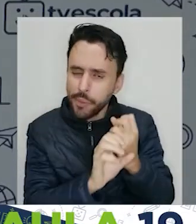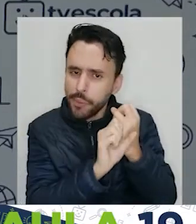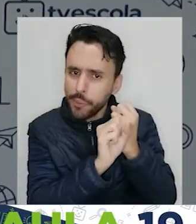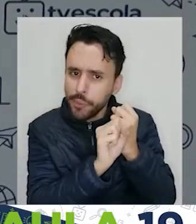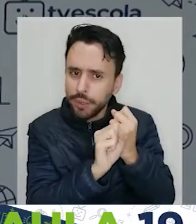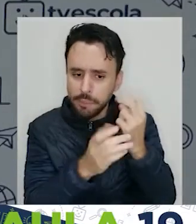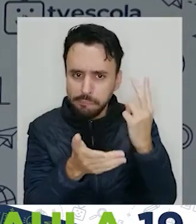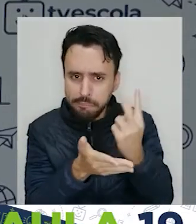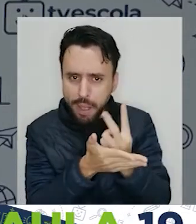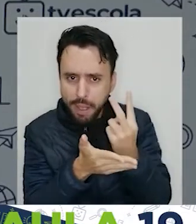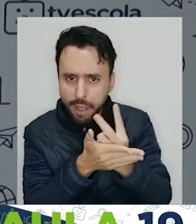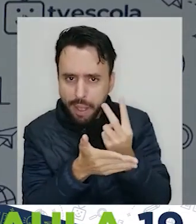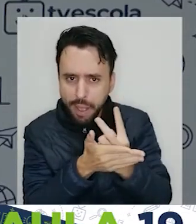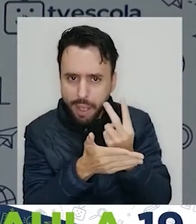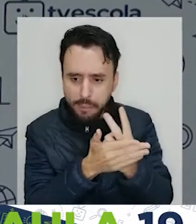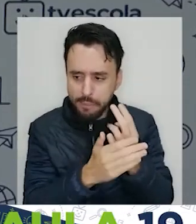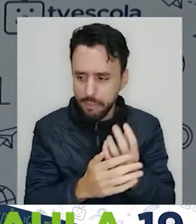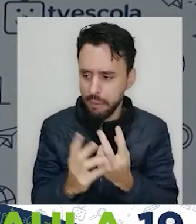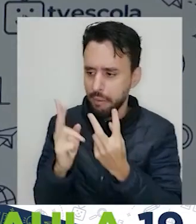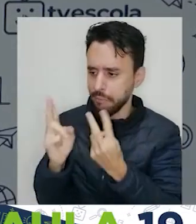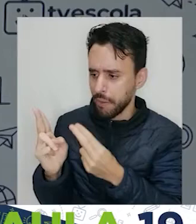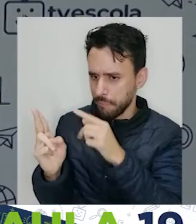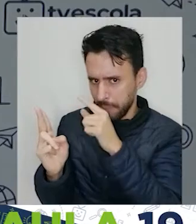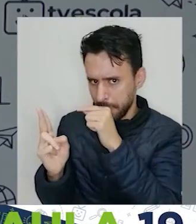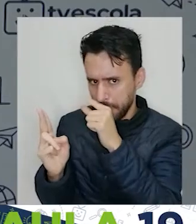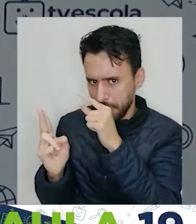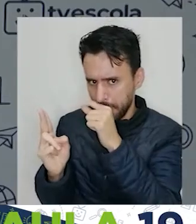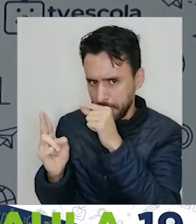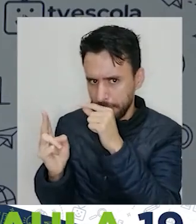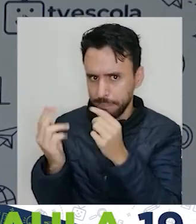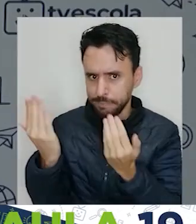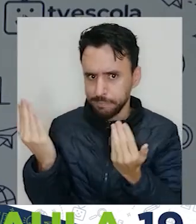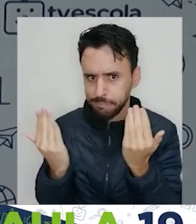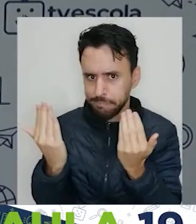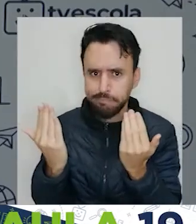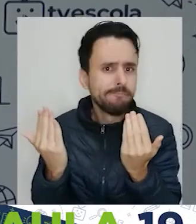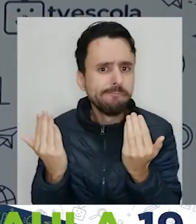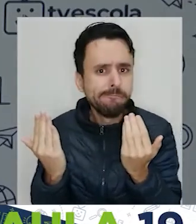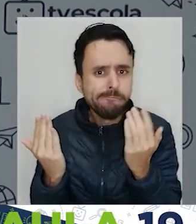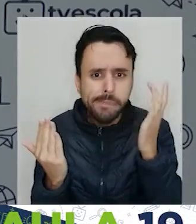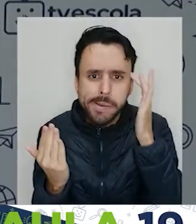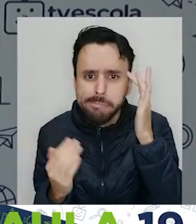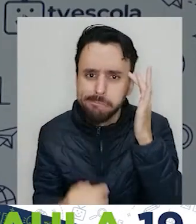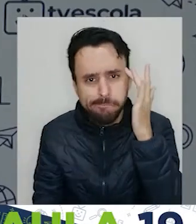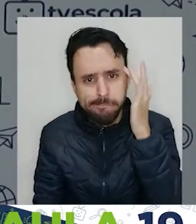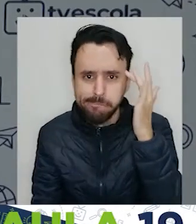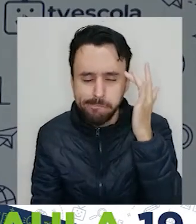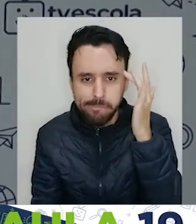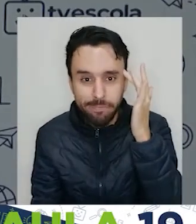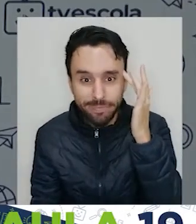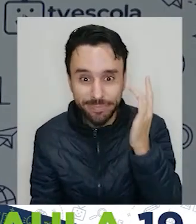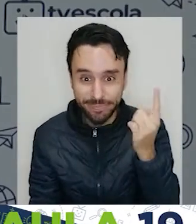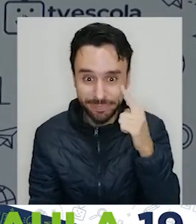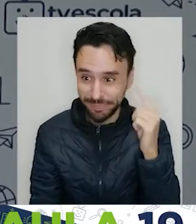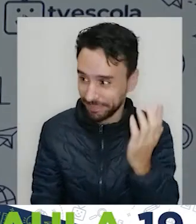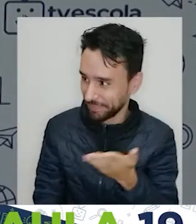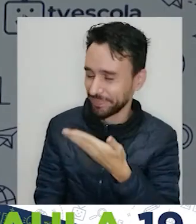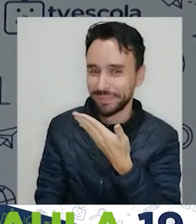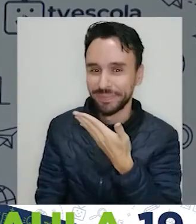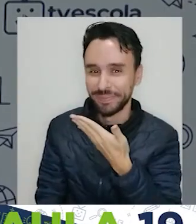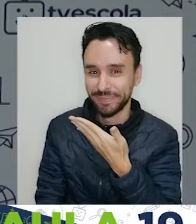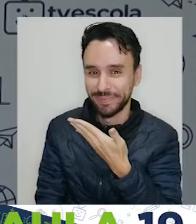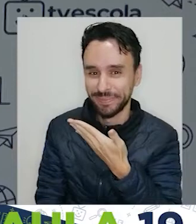nos mesmos números que o passarinho? O que vocês acham? Então vejam aí na tela de